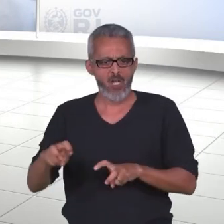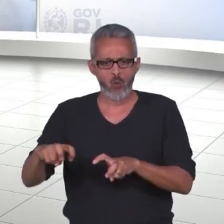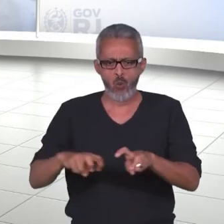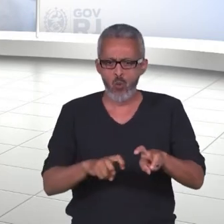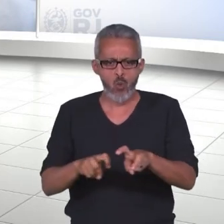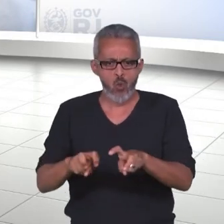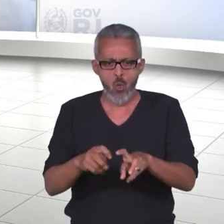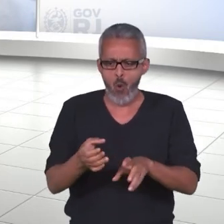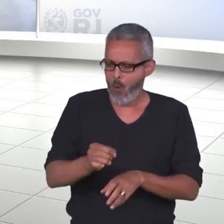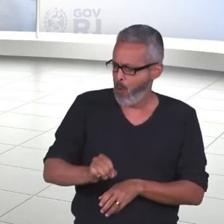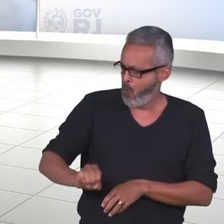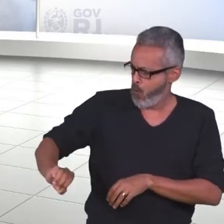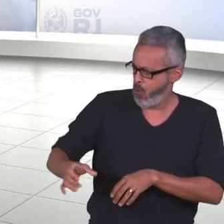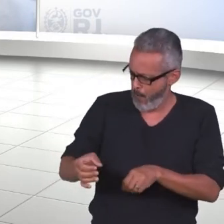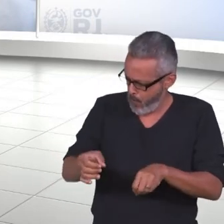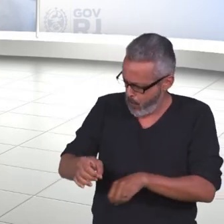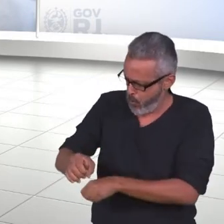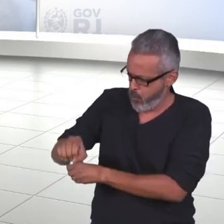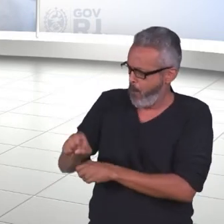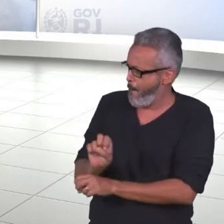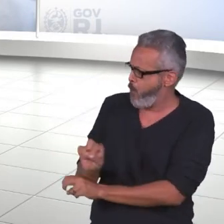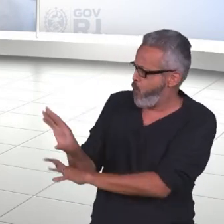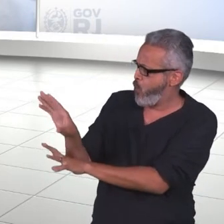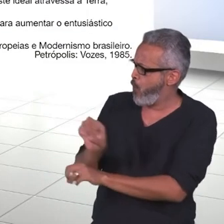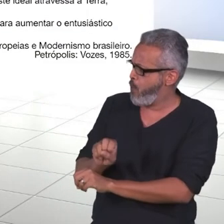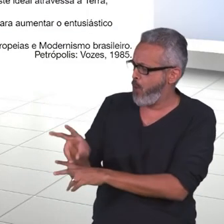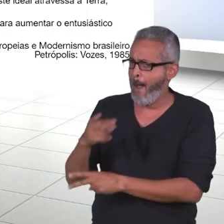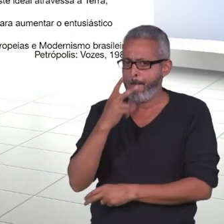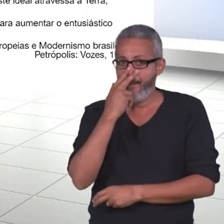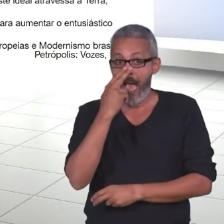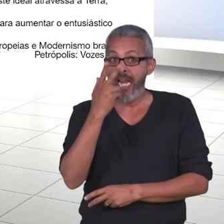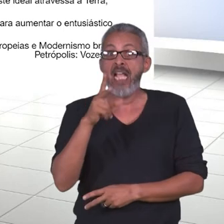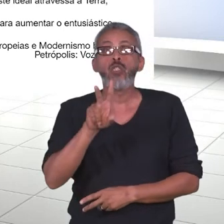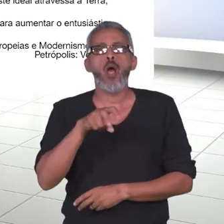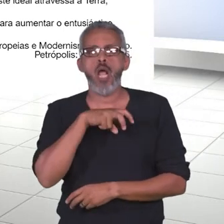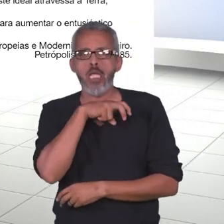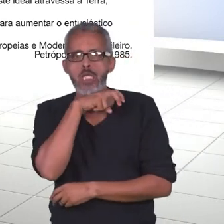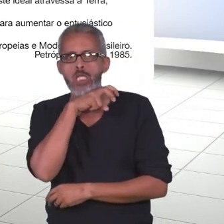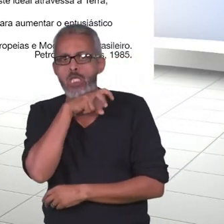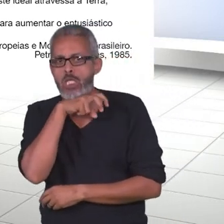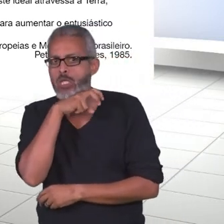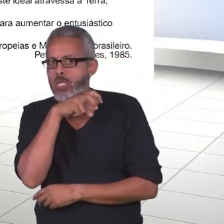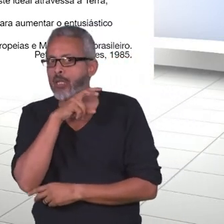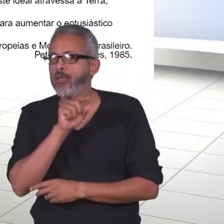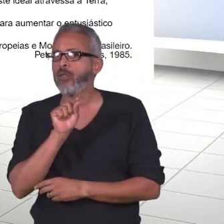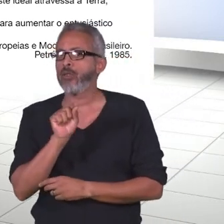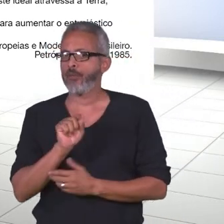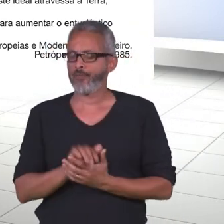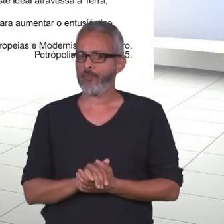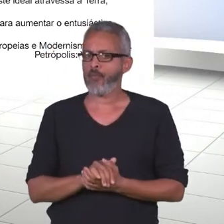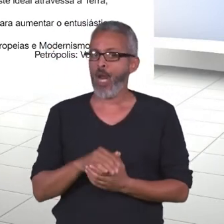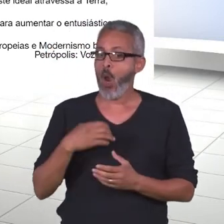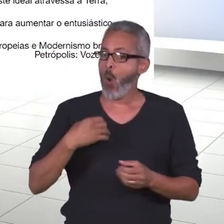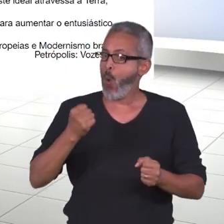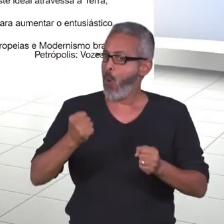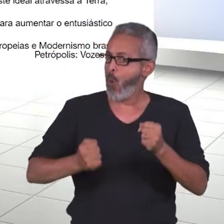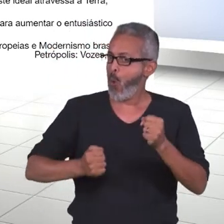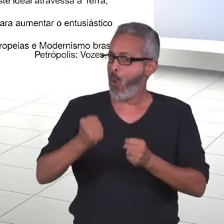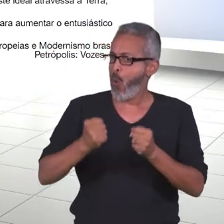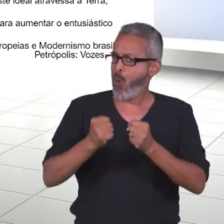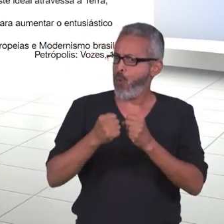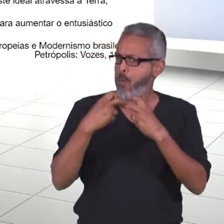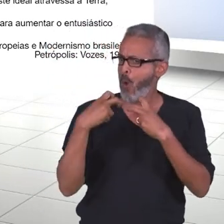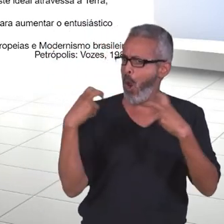sobre esse assunto, também da prova de 2019? Vamos lá? A questão 40 traz um trecho